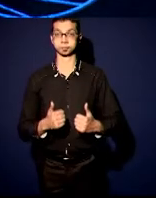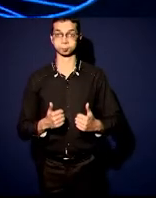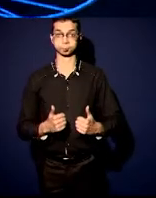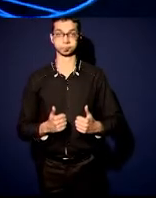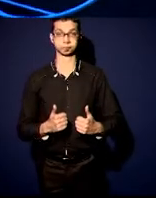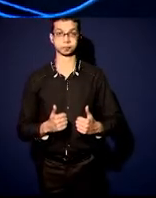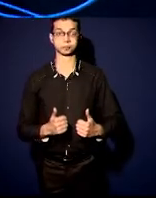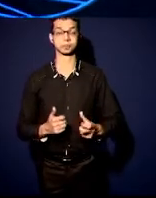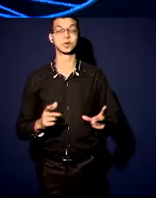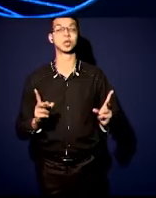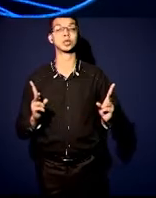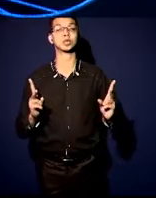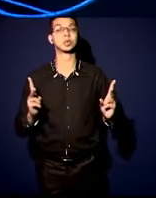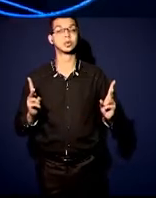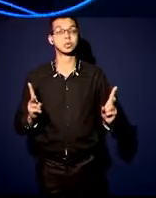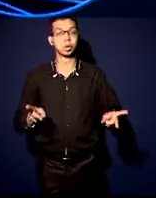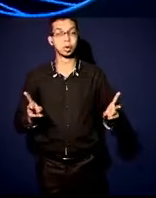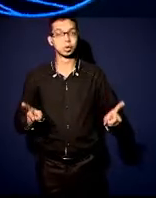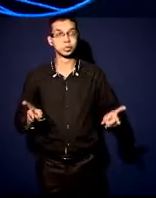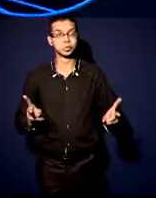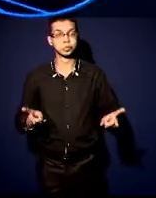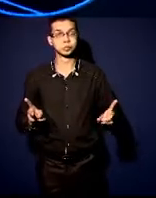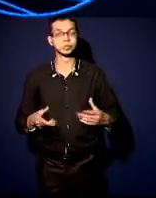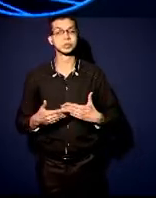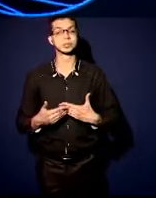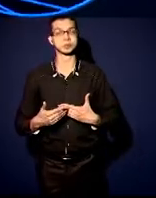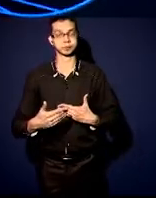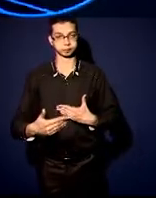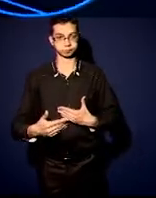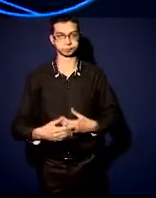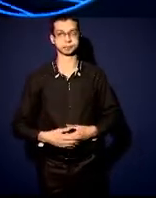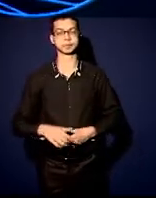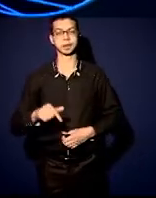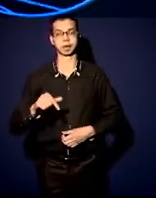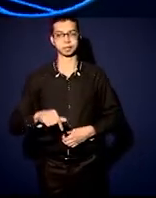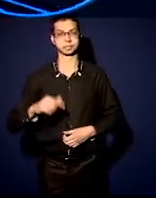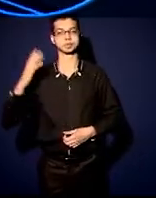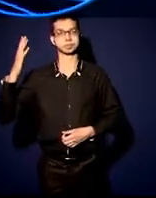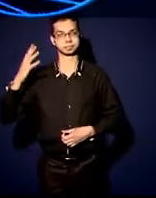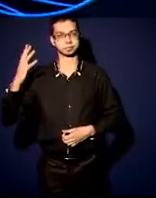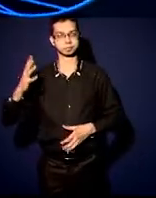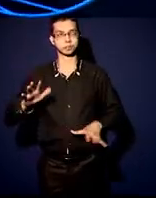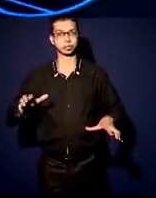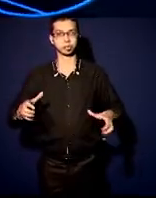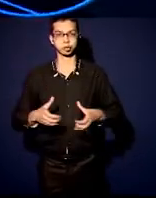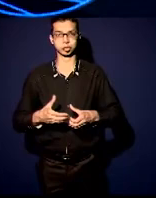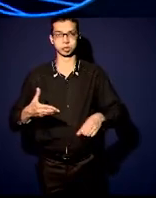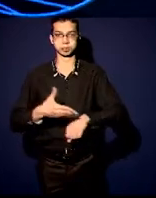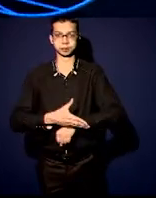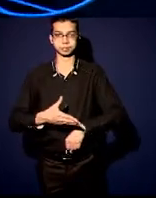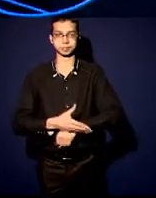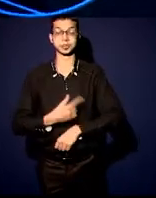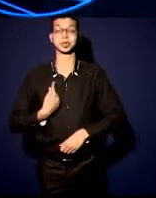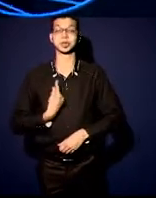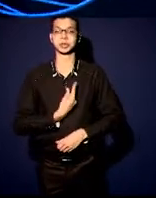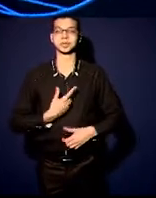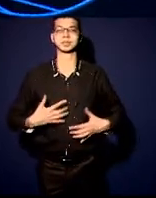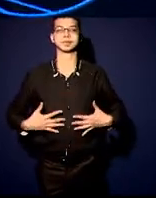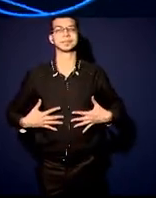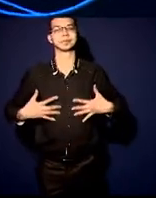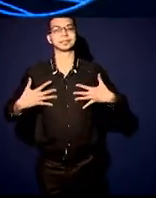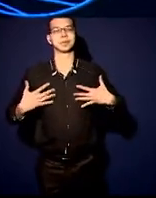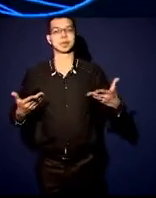dando continuidade a nossa conferência nós vamos ter o prazer de